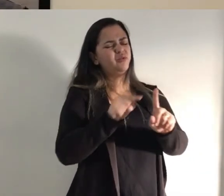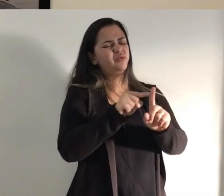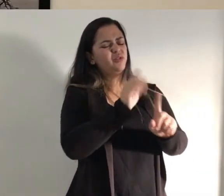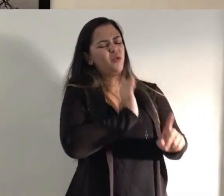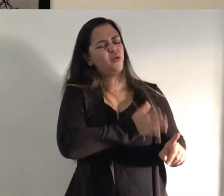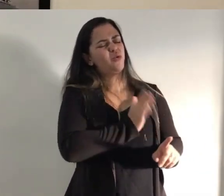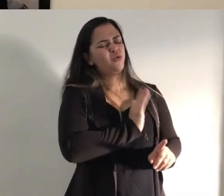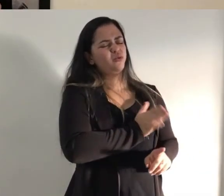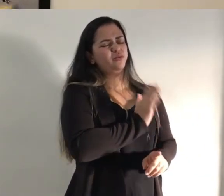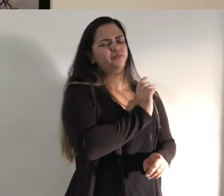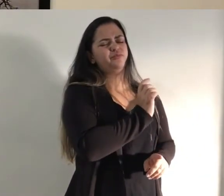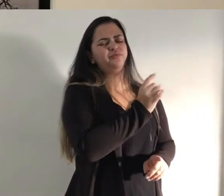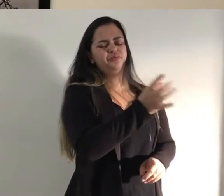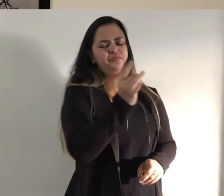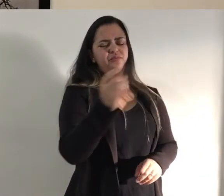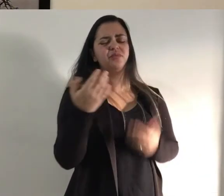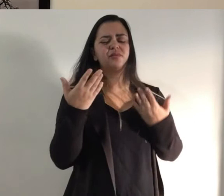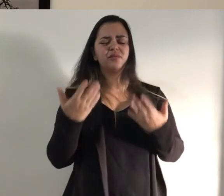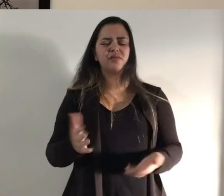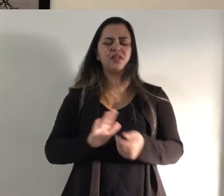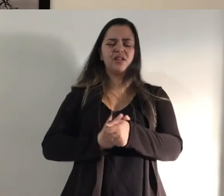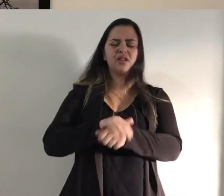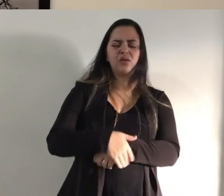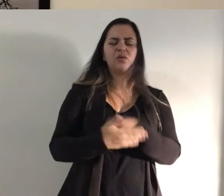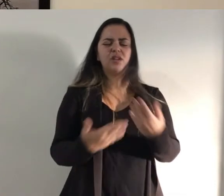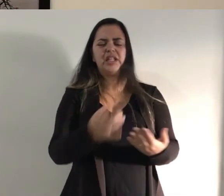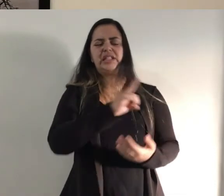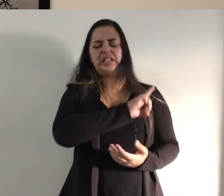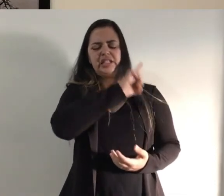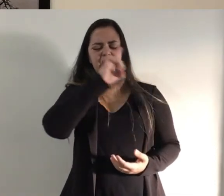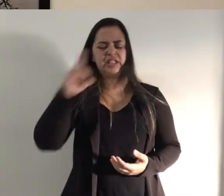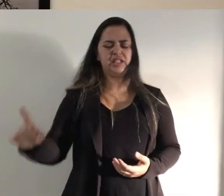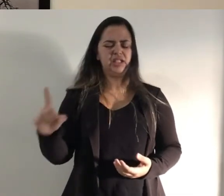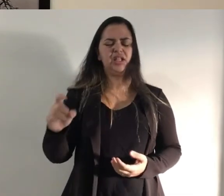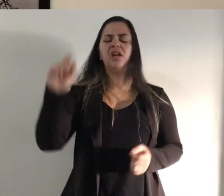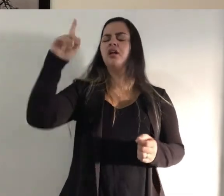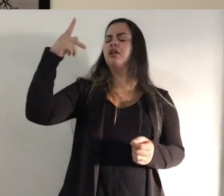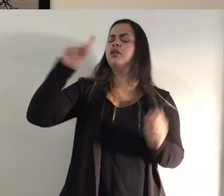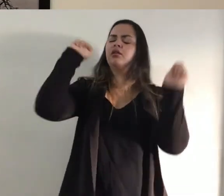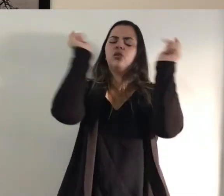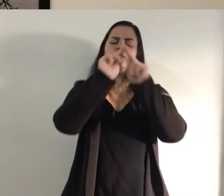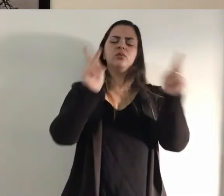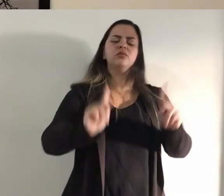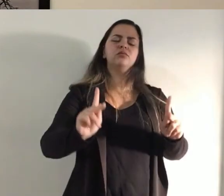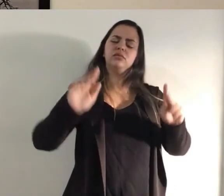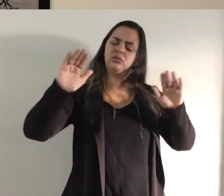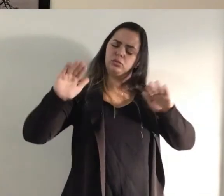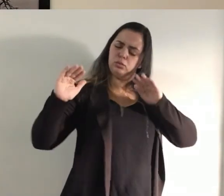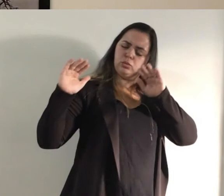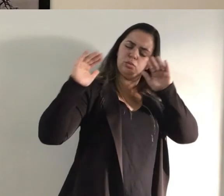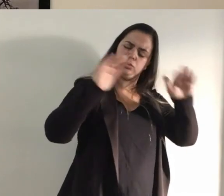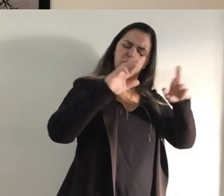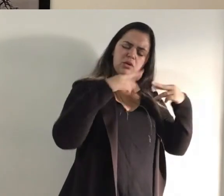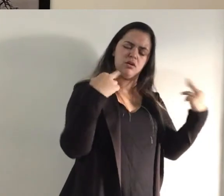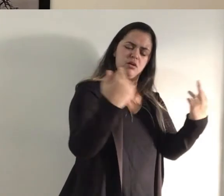nesta oportunidade, neste dia, a Tua paz governe os nossos corações. Nós oramos, Pai,